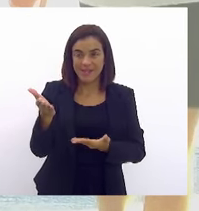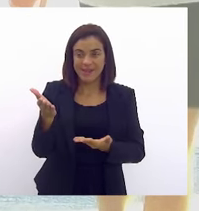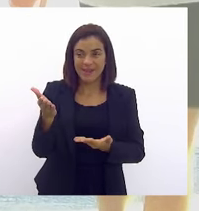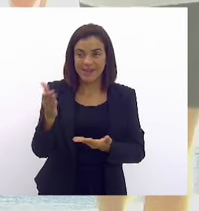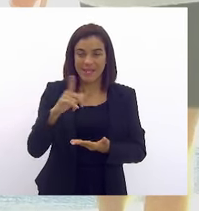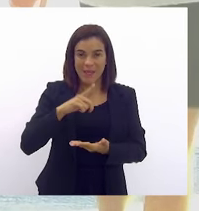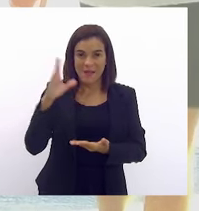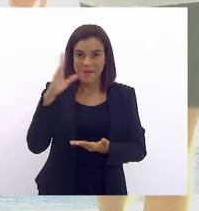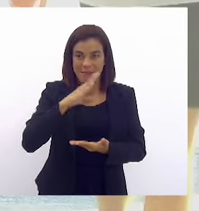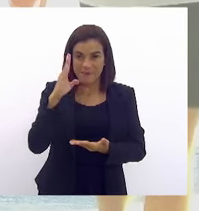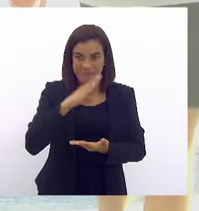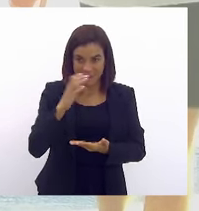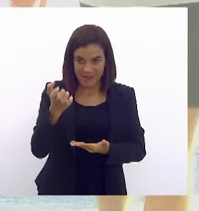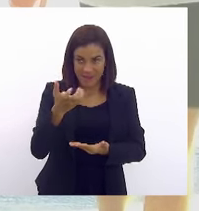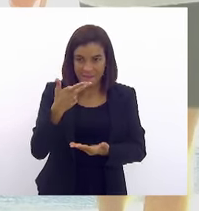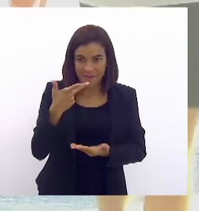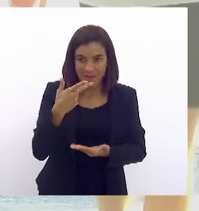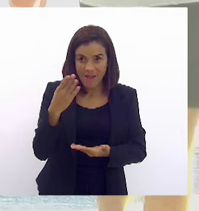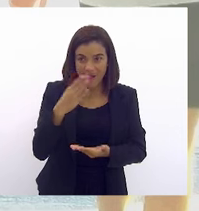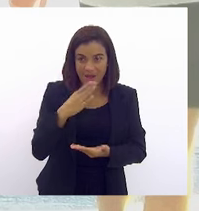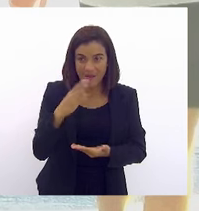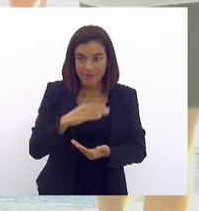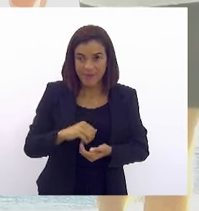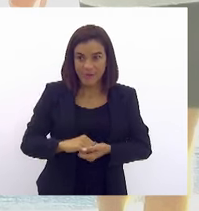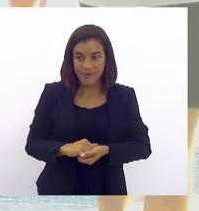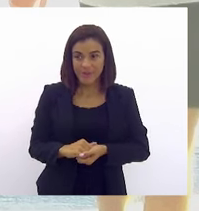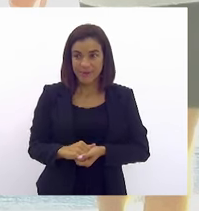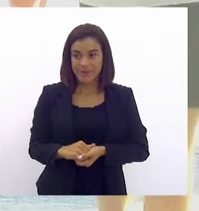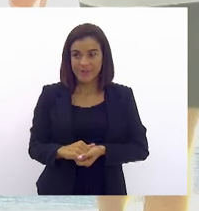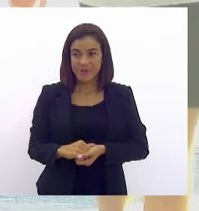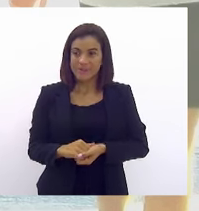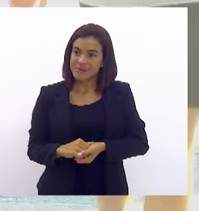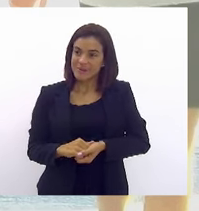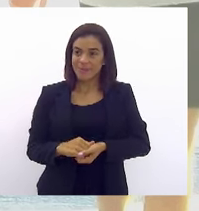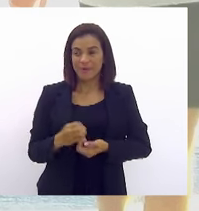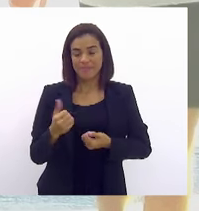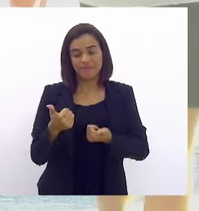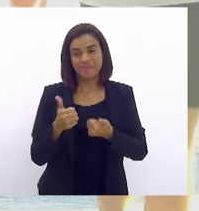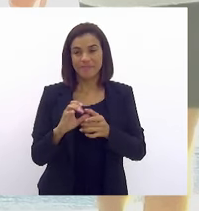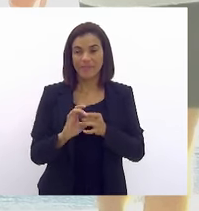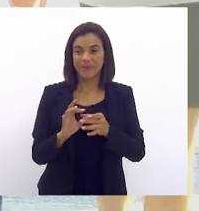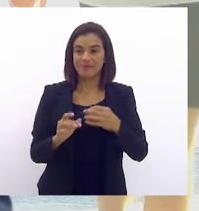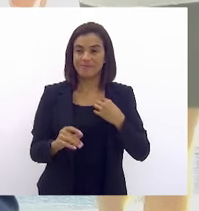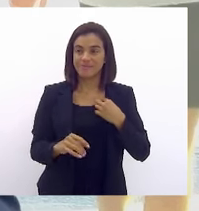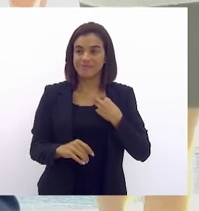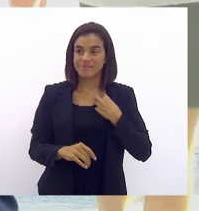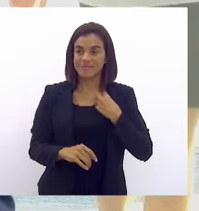pressa, mas quer falar rapidinho? É, então, tá bom, fica à vontade.